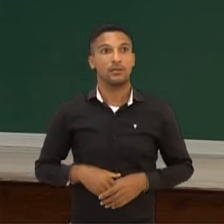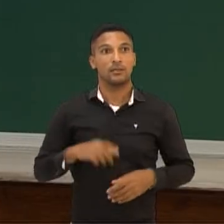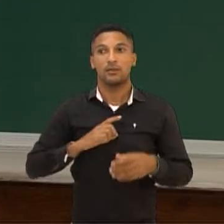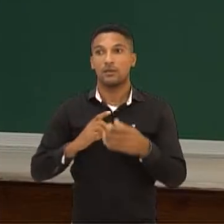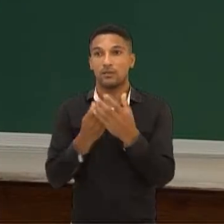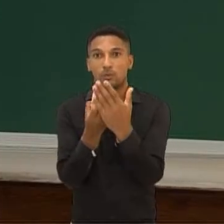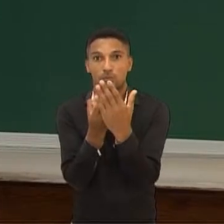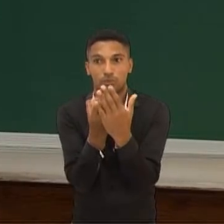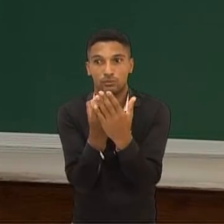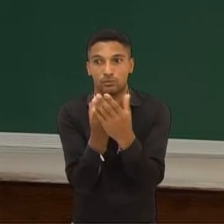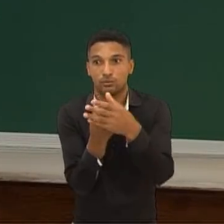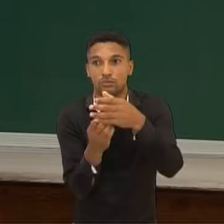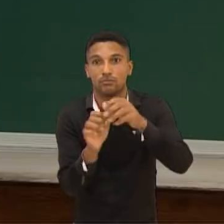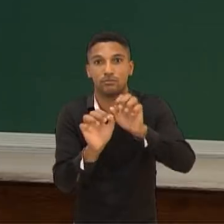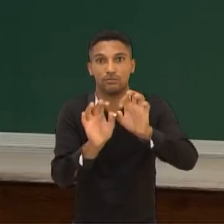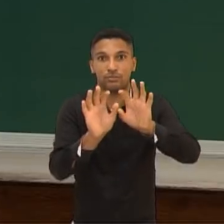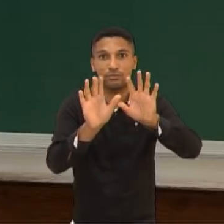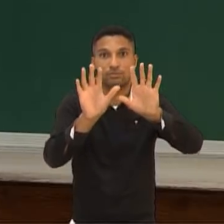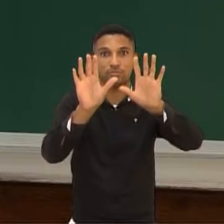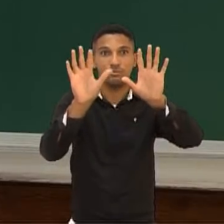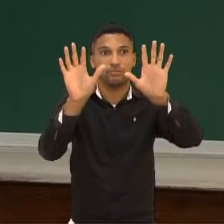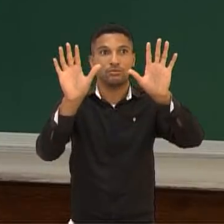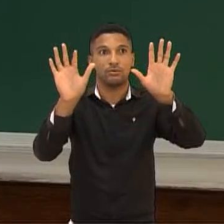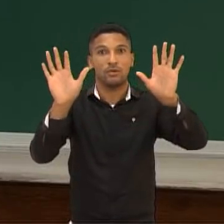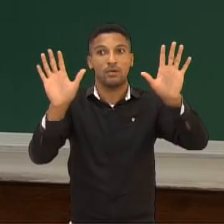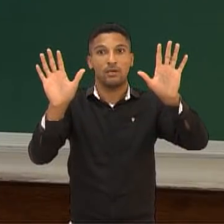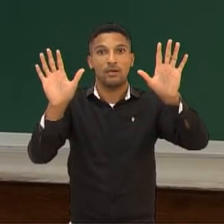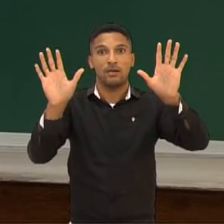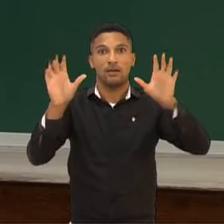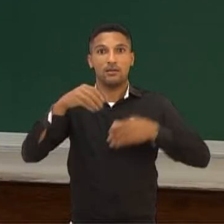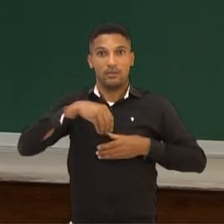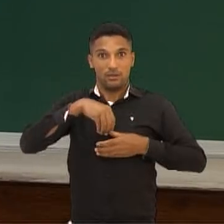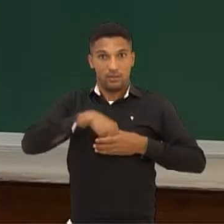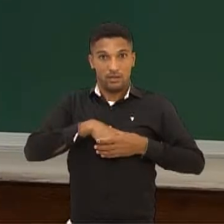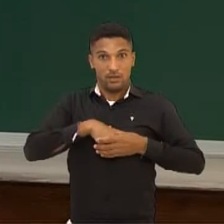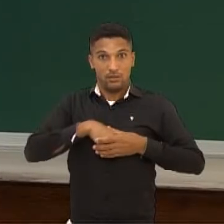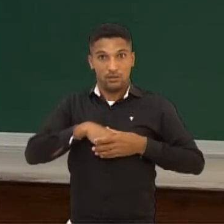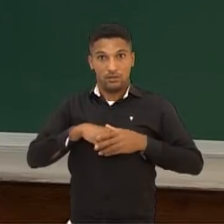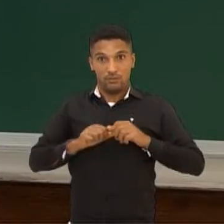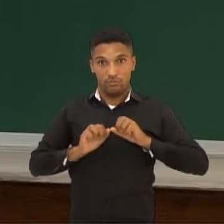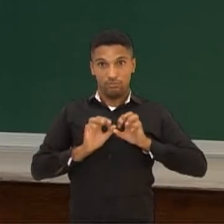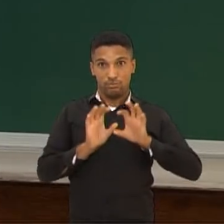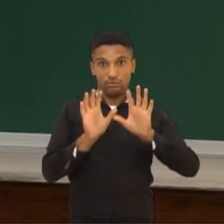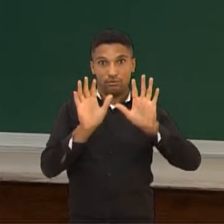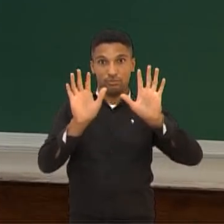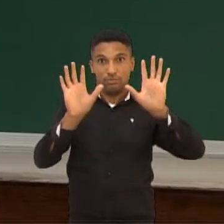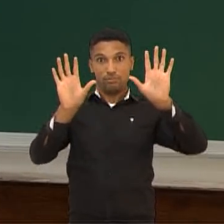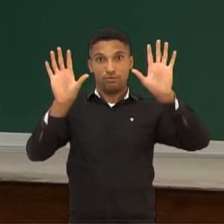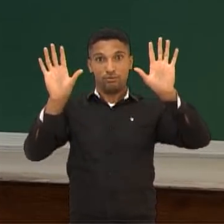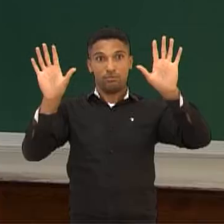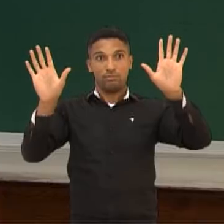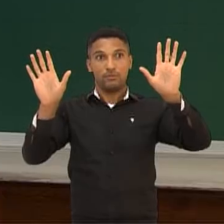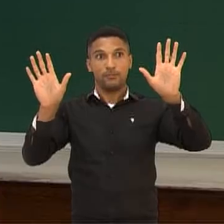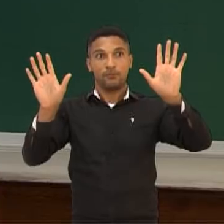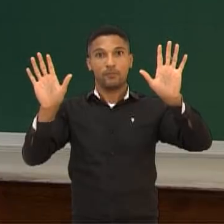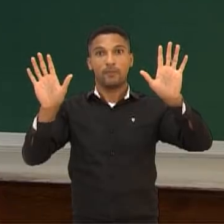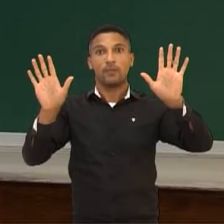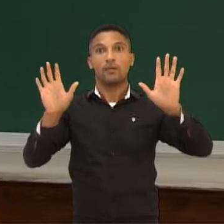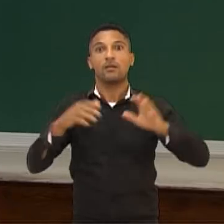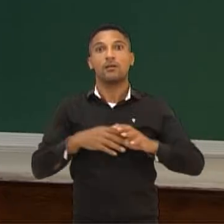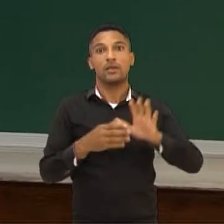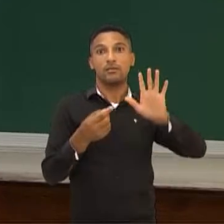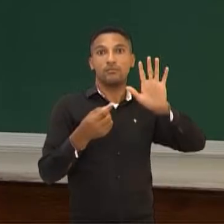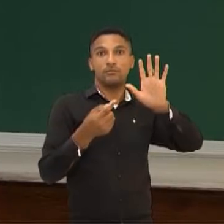brotando, né? Vindo sempre da questão do interior da pessoa, né? Traz a sua verdade que vai gerar